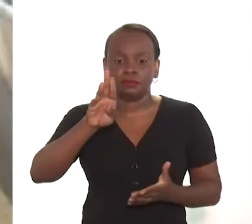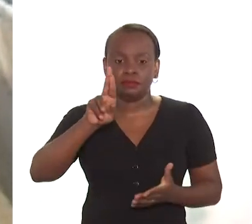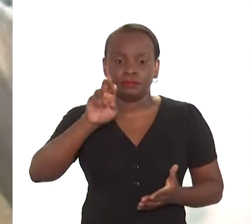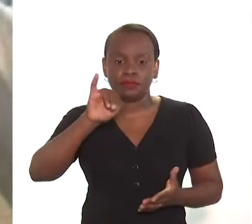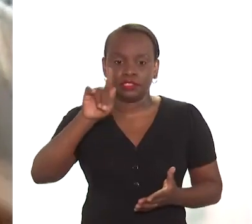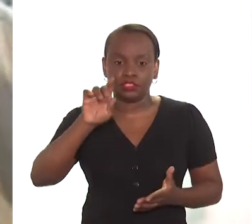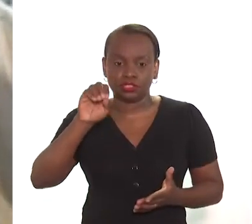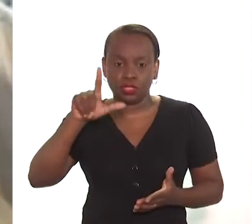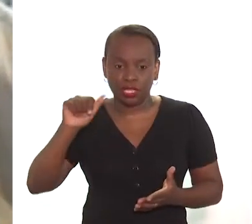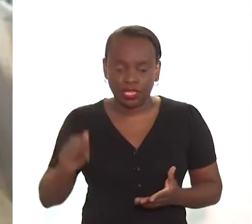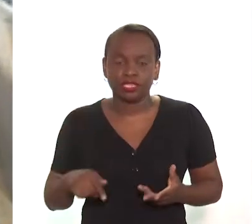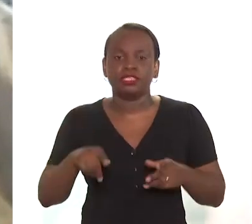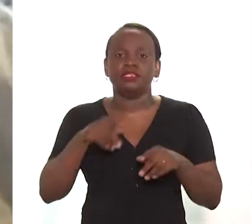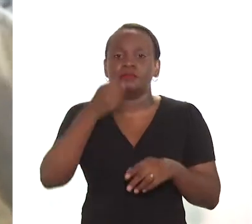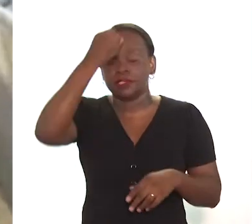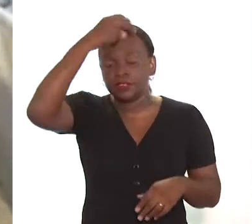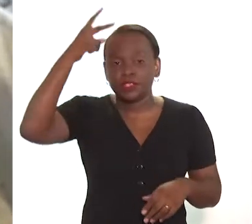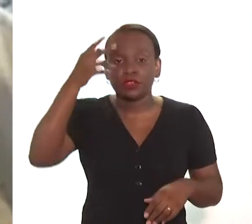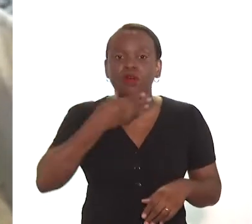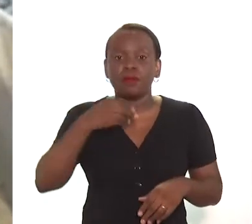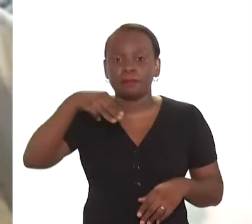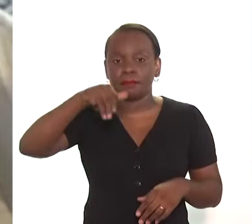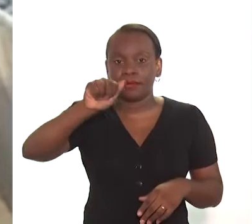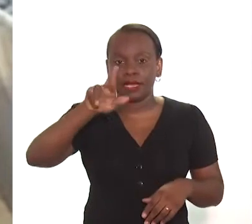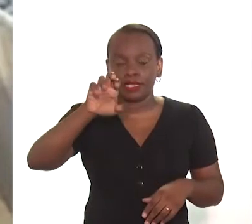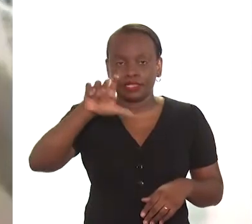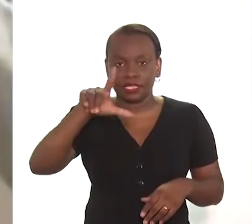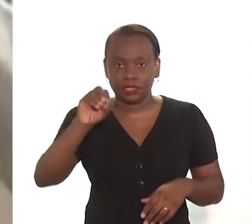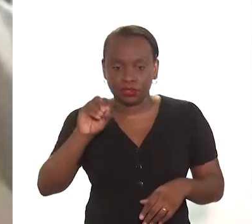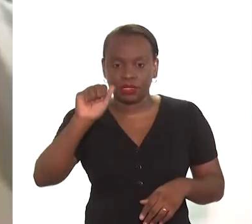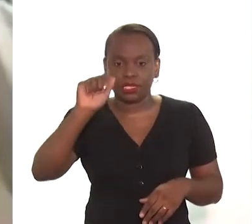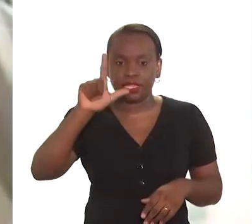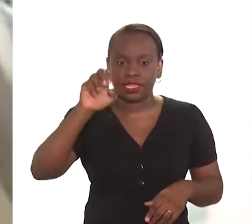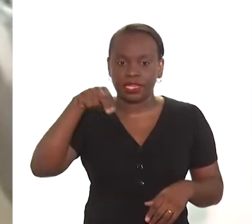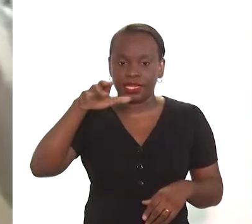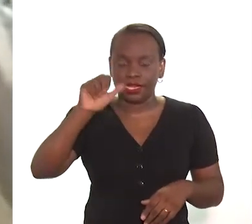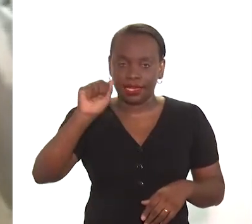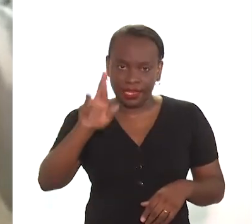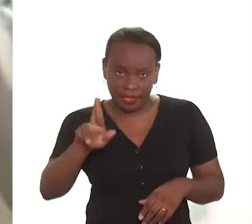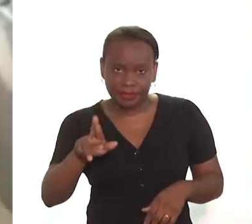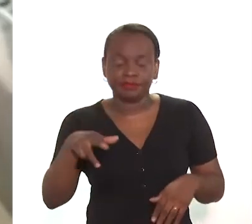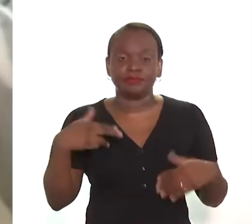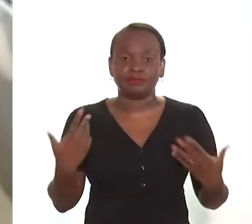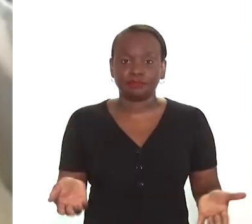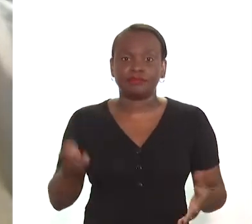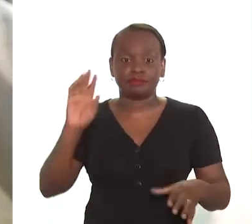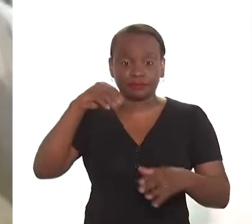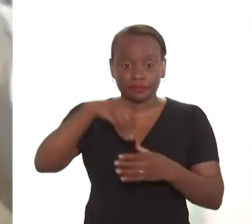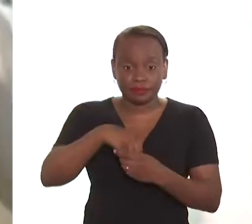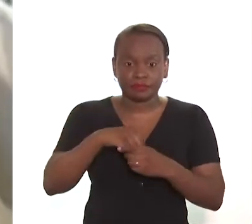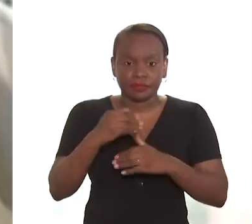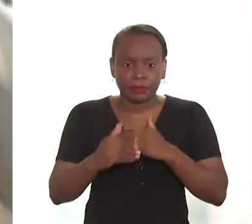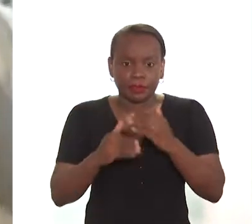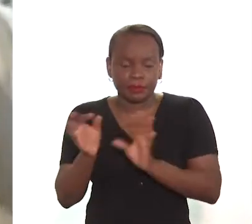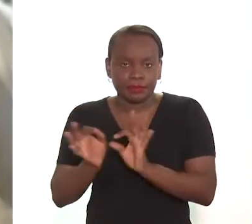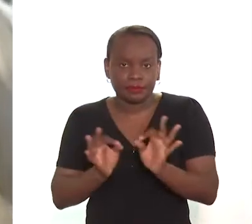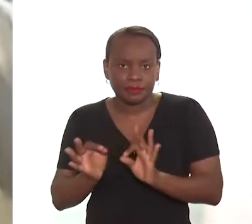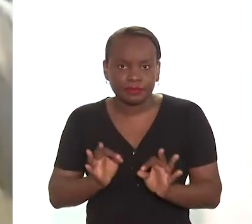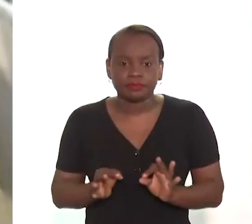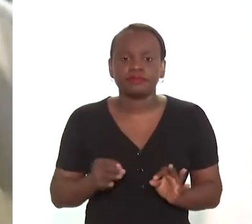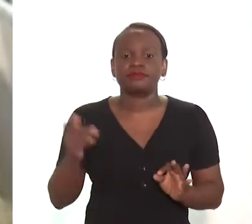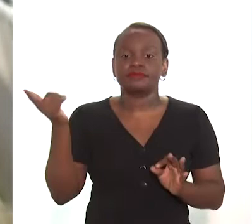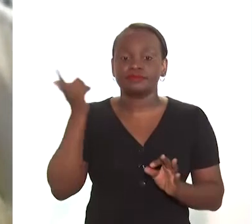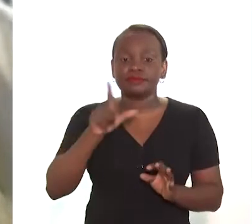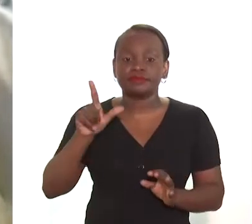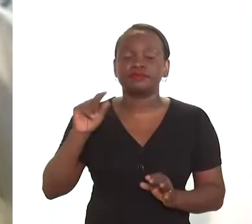forma do Brizola, e o Marcelo Alencar como prefeito. Dentro desse processo, a gente acabou levando